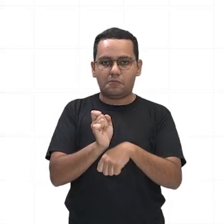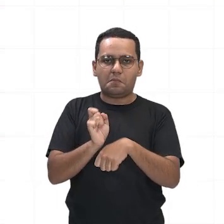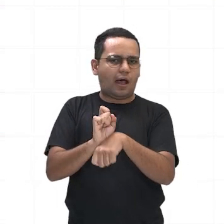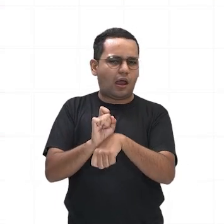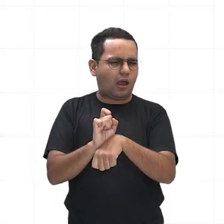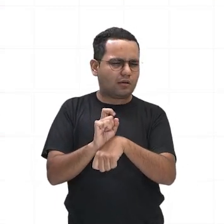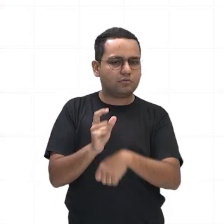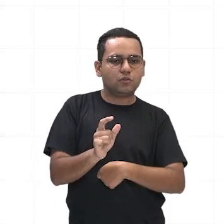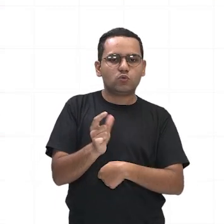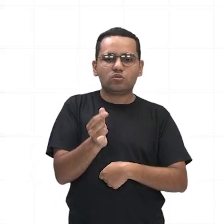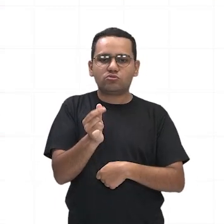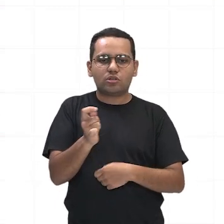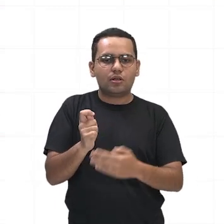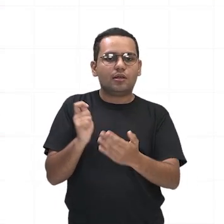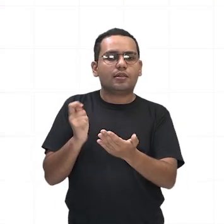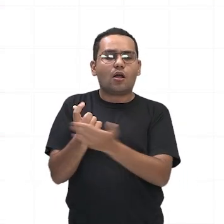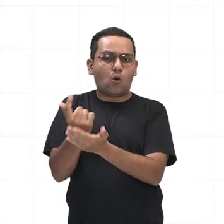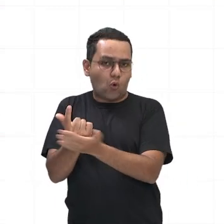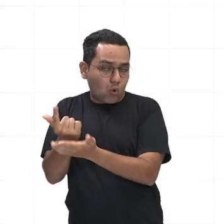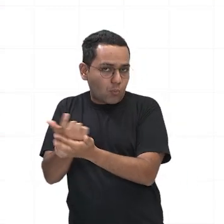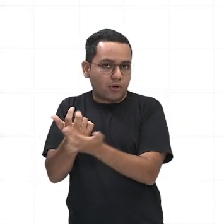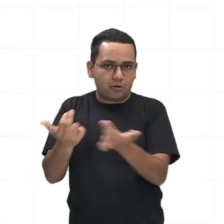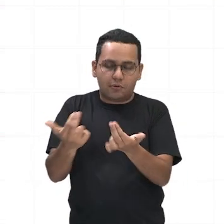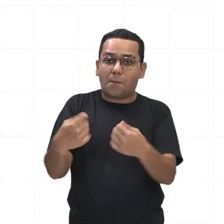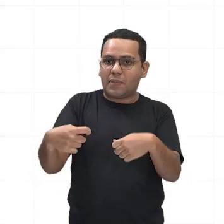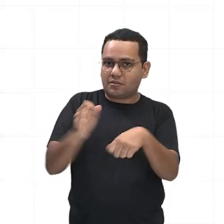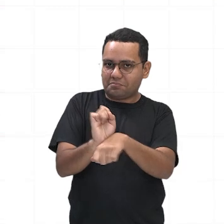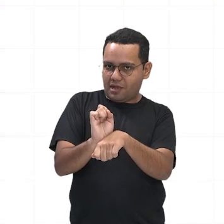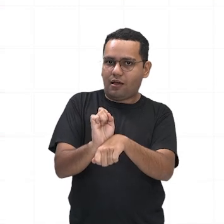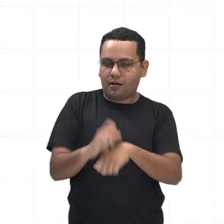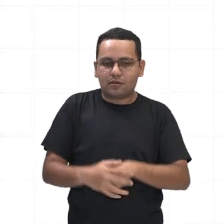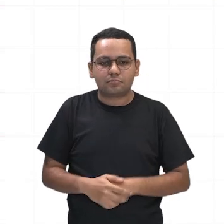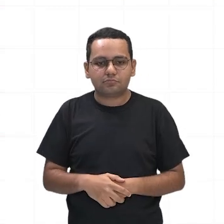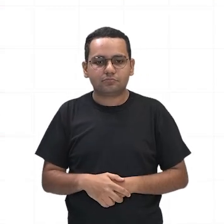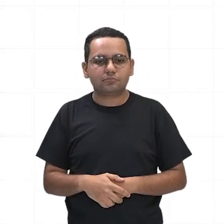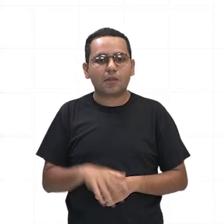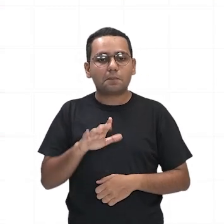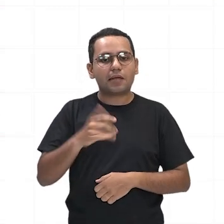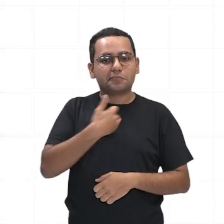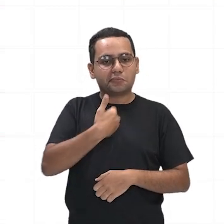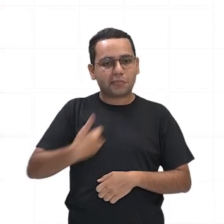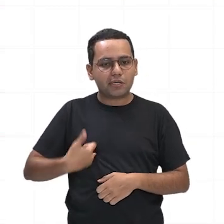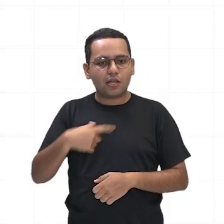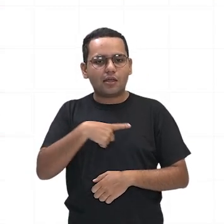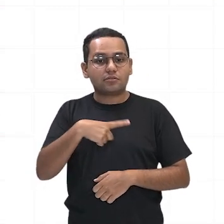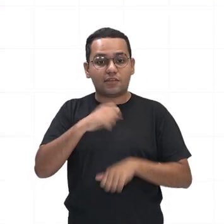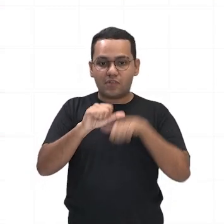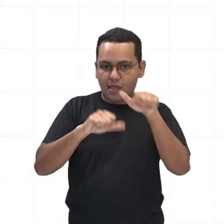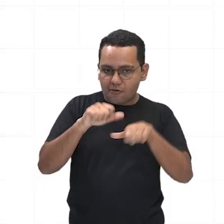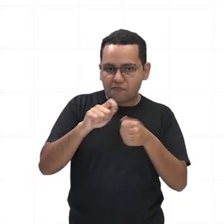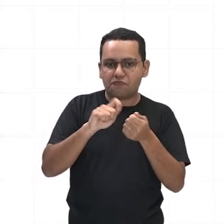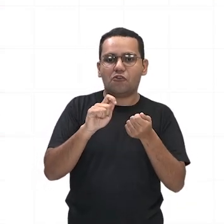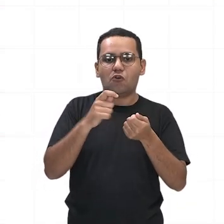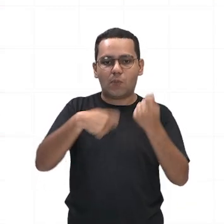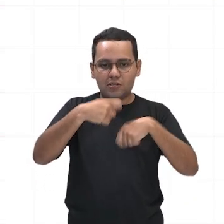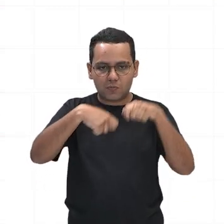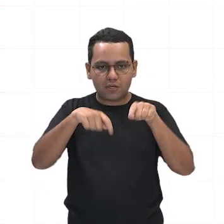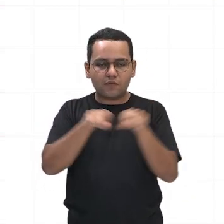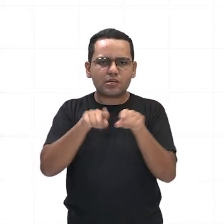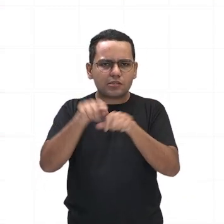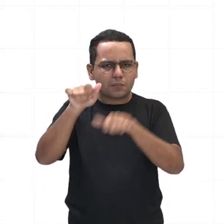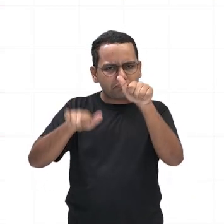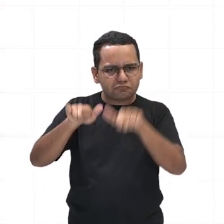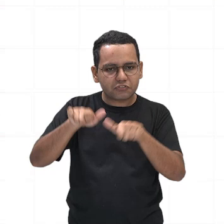para melhorar o poder de compra da população. Em seu reinado, ocorreram reformas administrativas e fiscais.